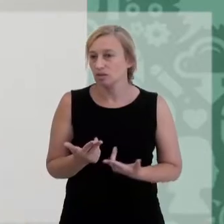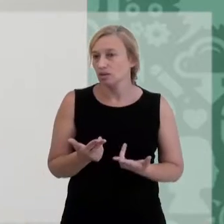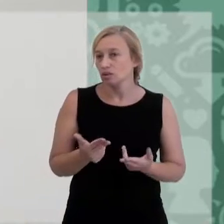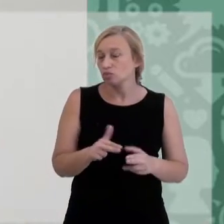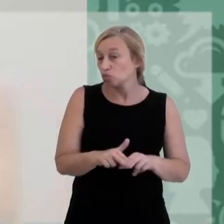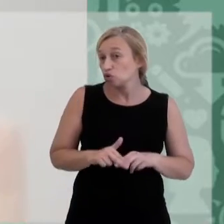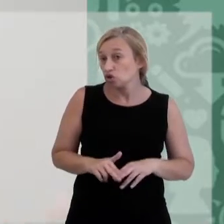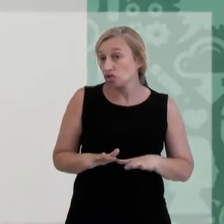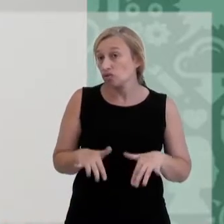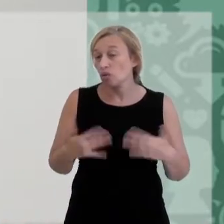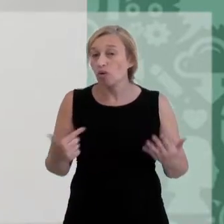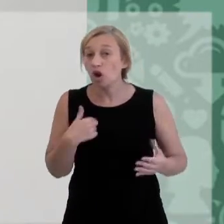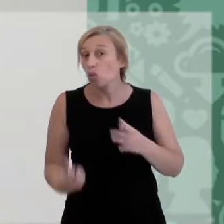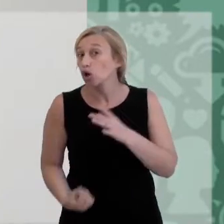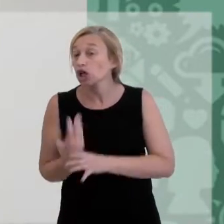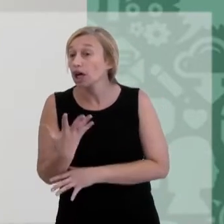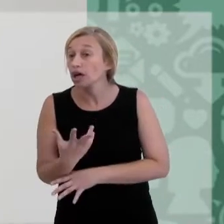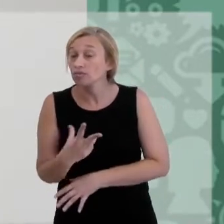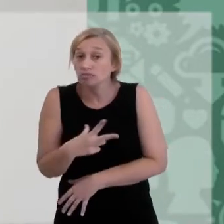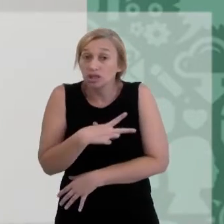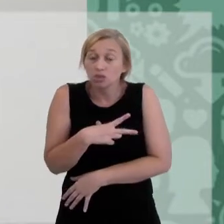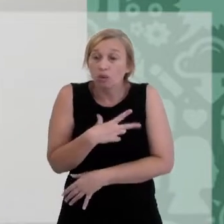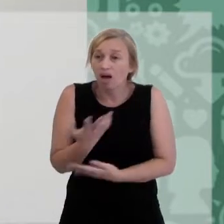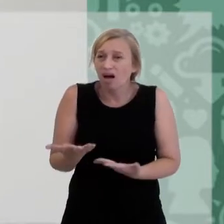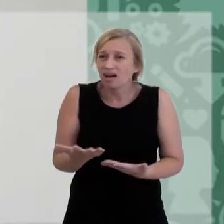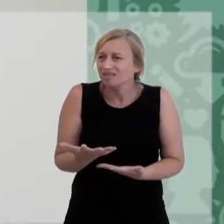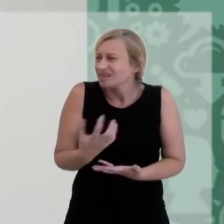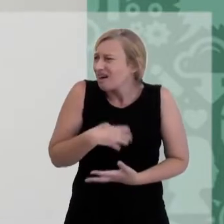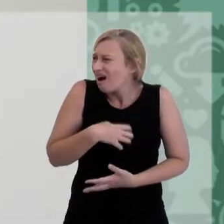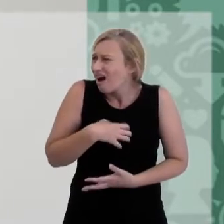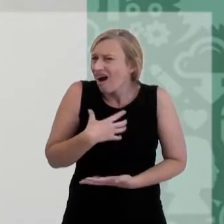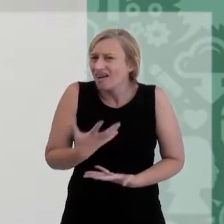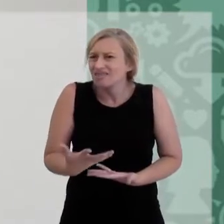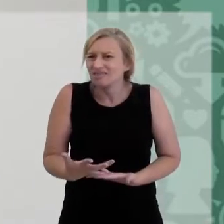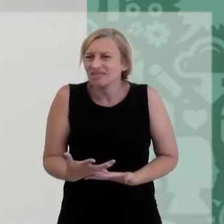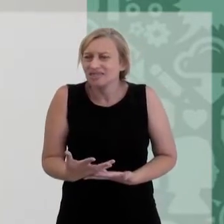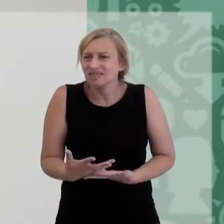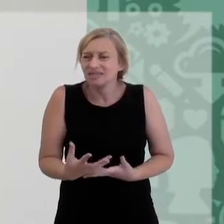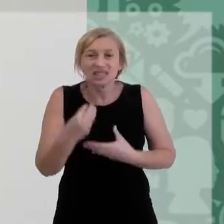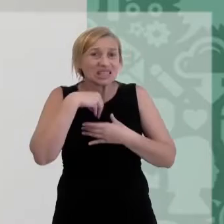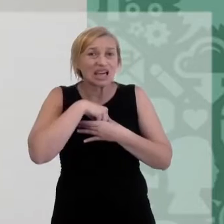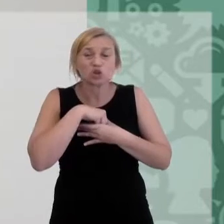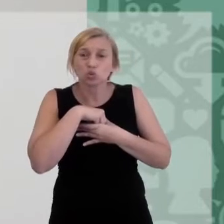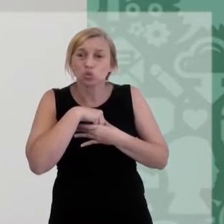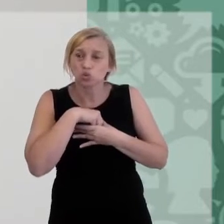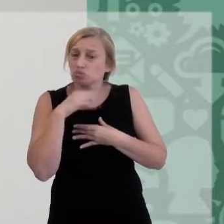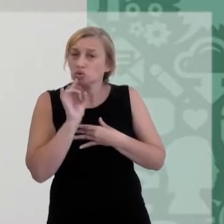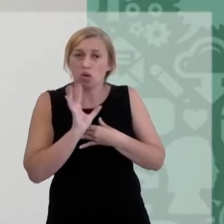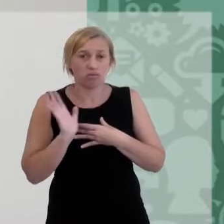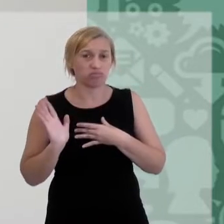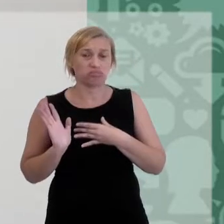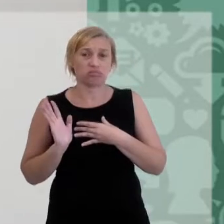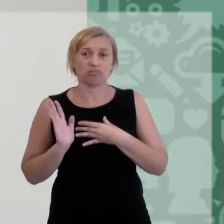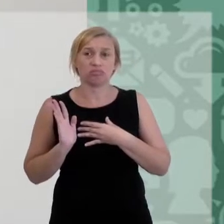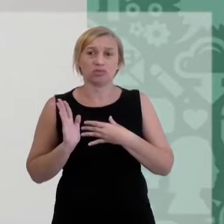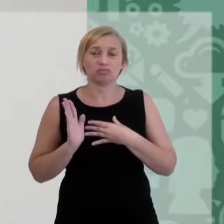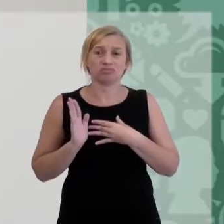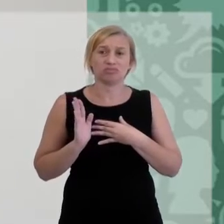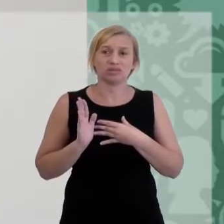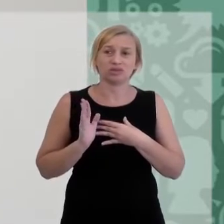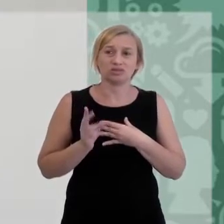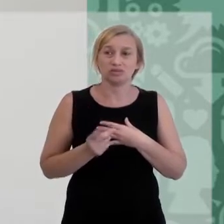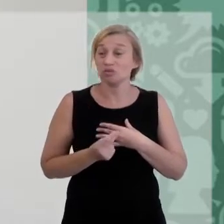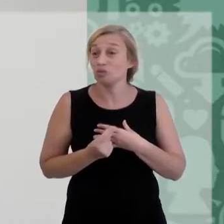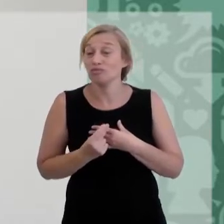algum mecanismo, alguma coisa que eu criei ali para não sentir, essa raiva ela fica aqui, né? Você fica com isso.